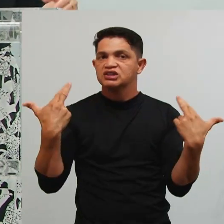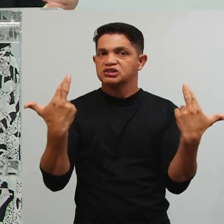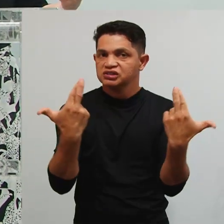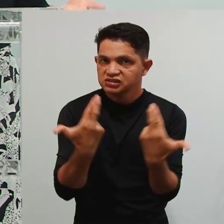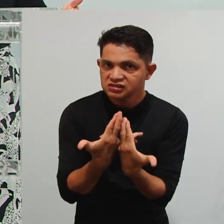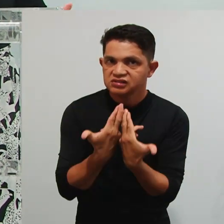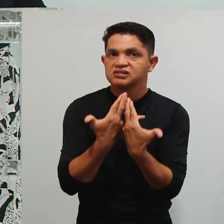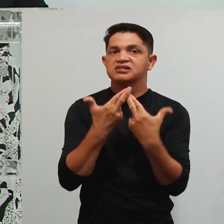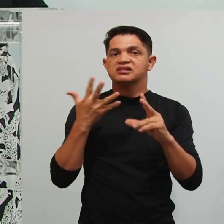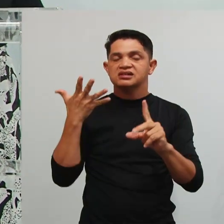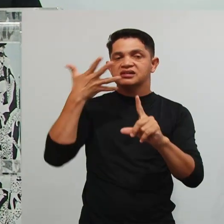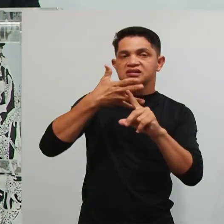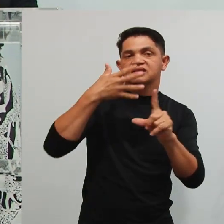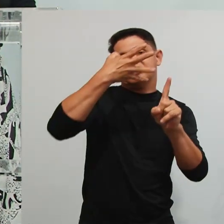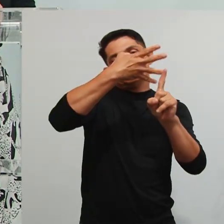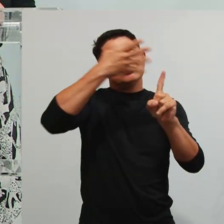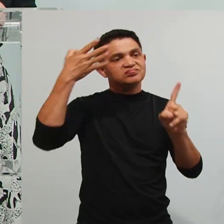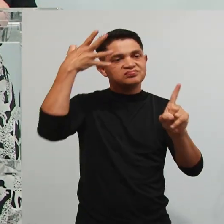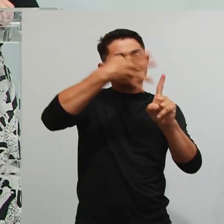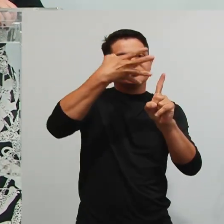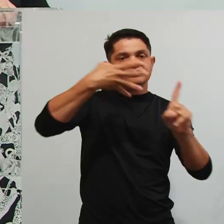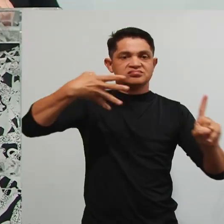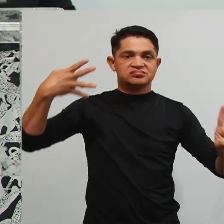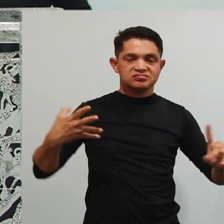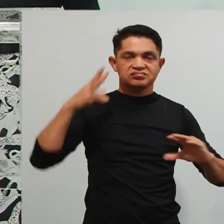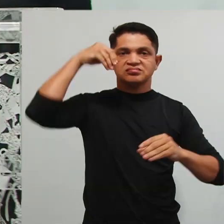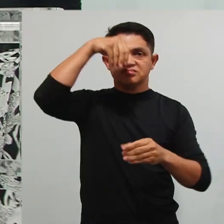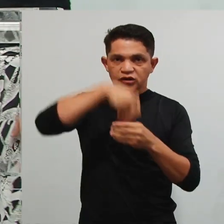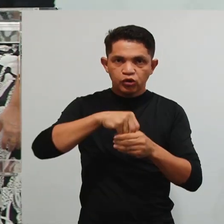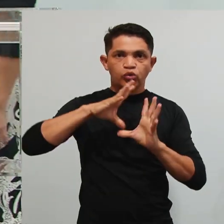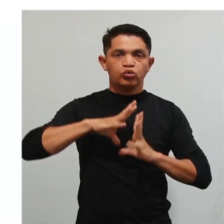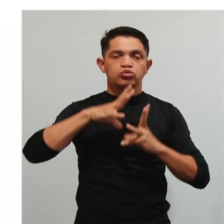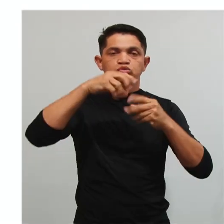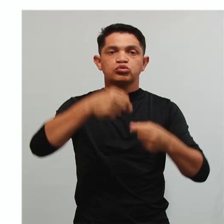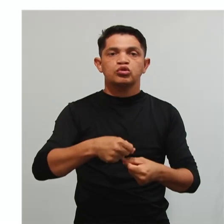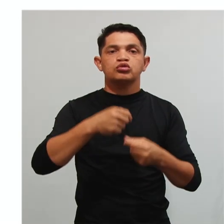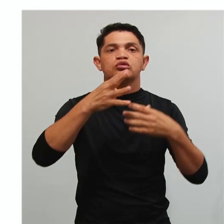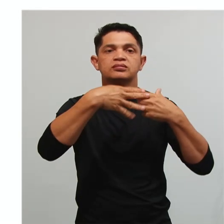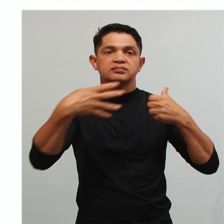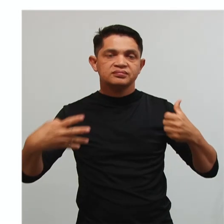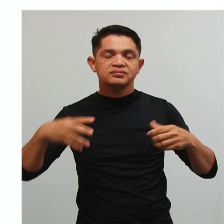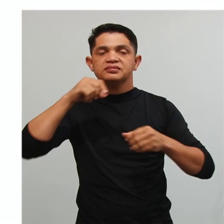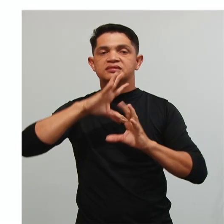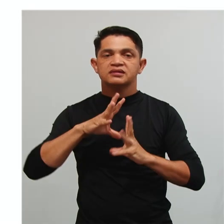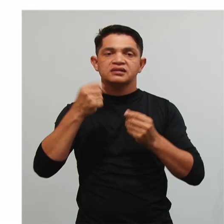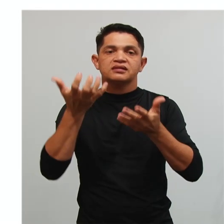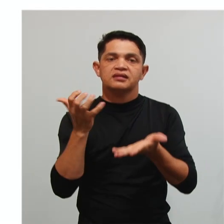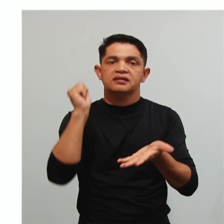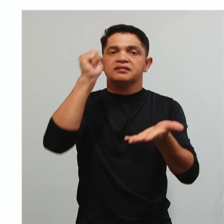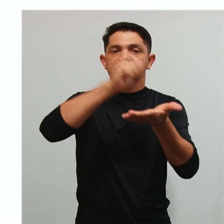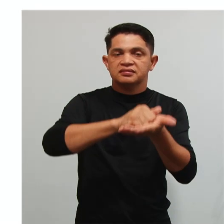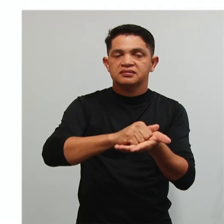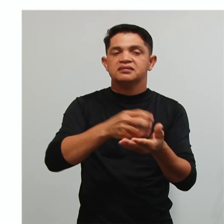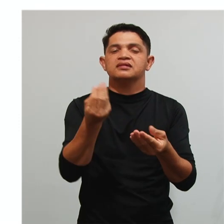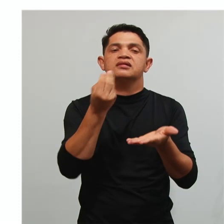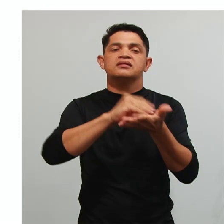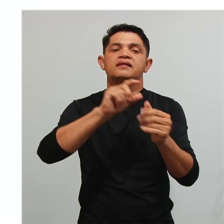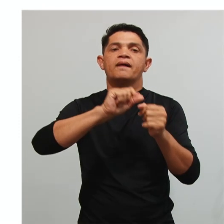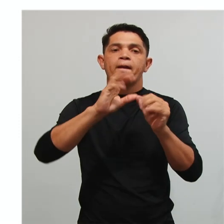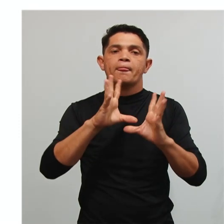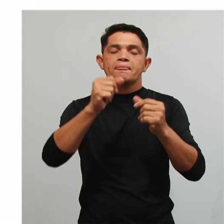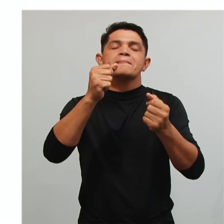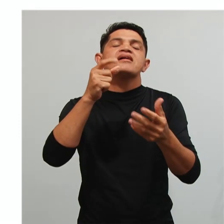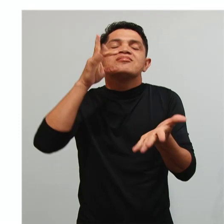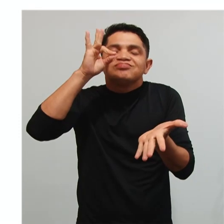uma assembleia. Vamos então acompanhar a nossa aula de hoje? Bom, então a ata ela é um